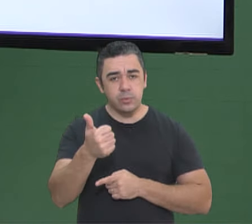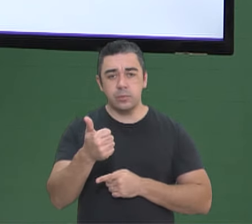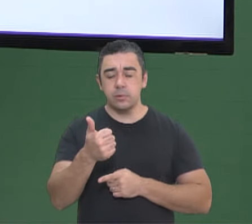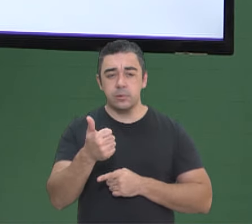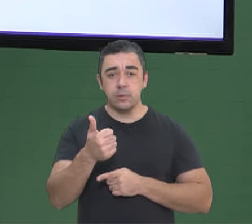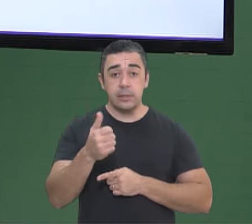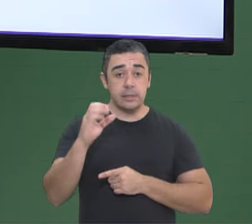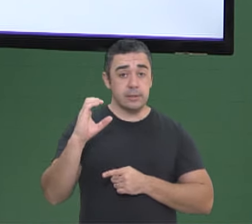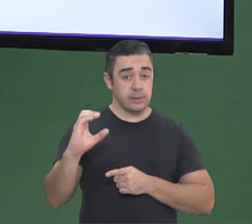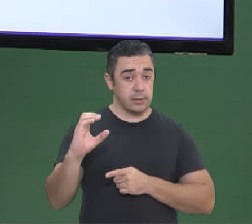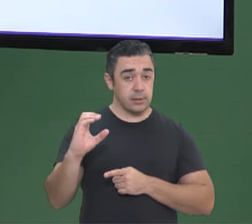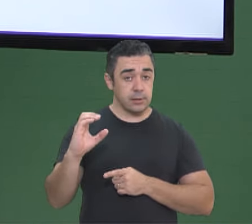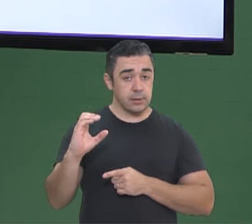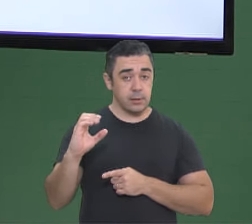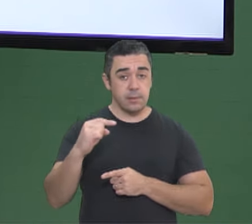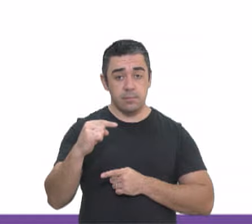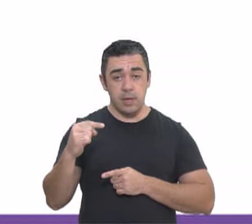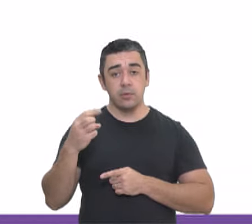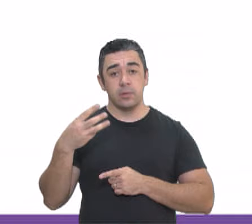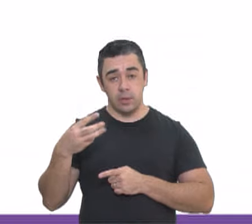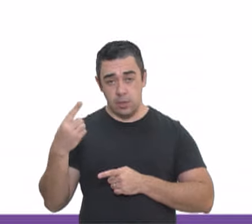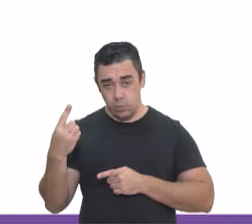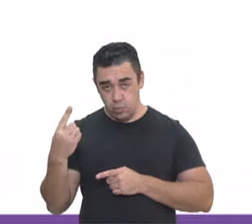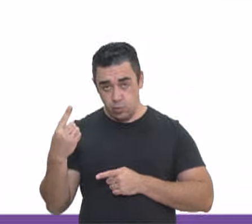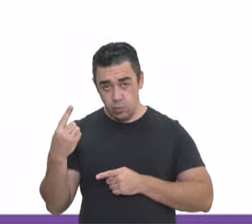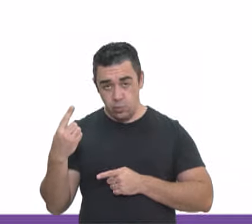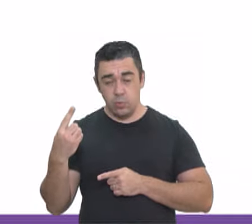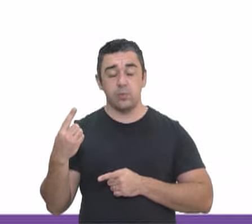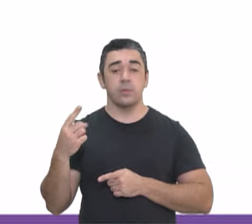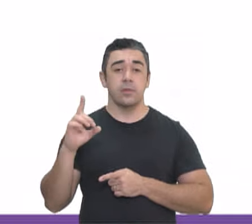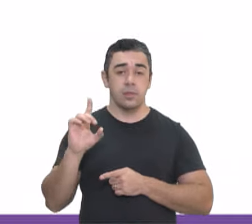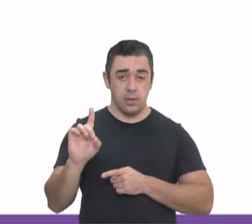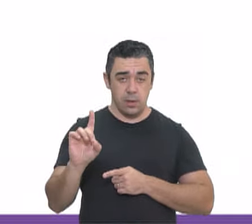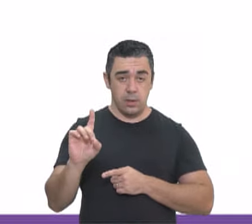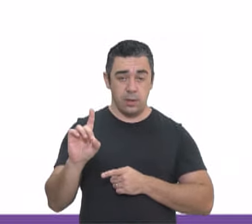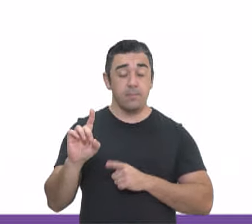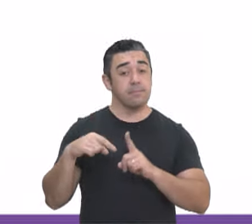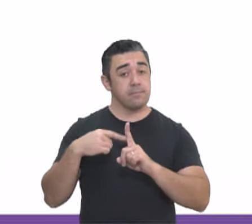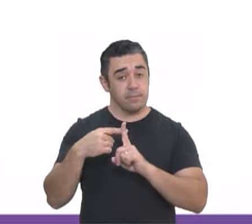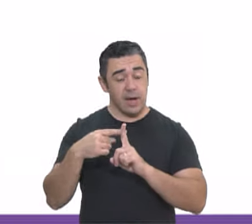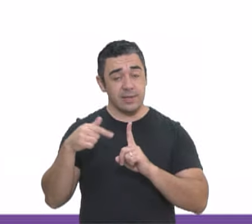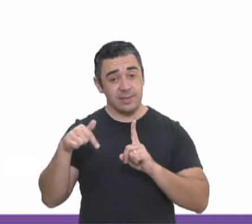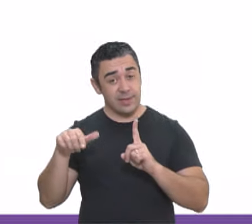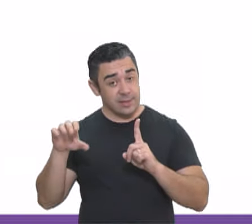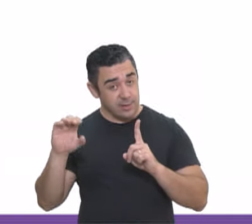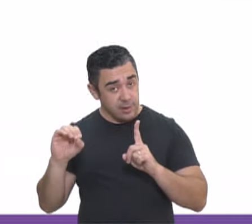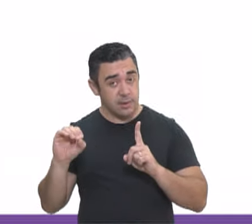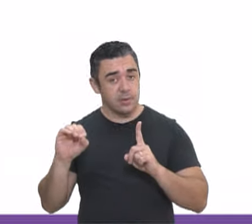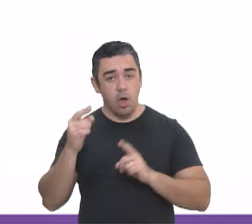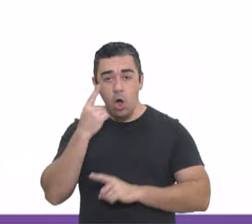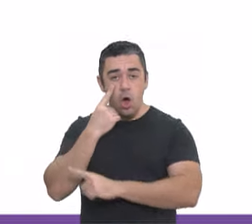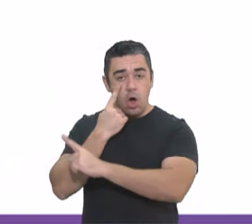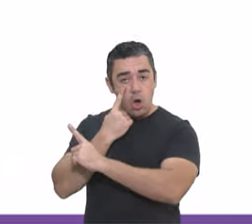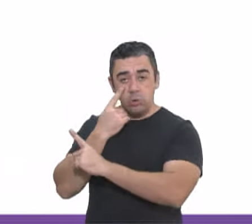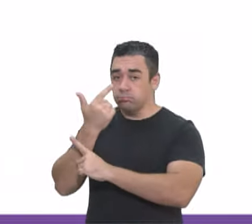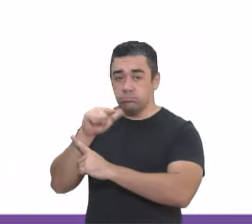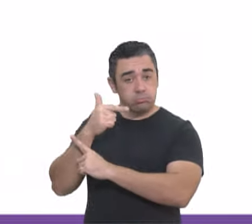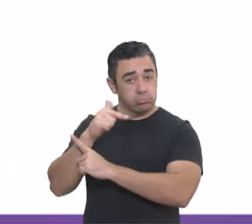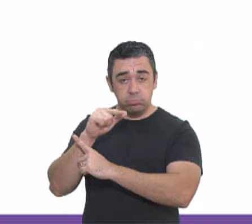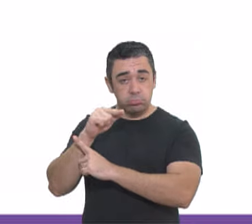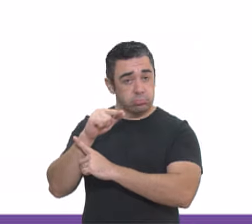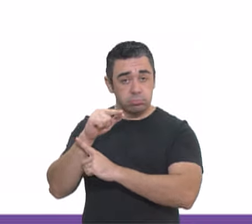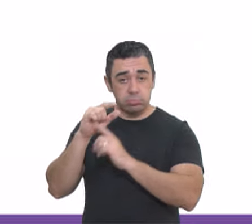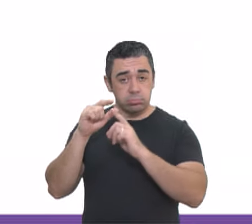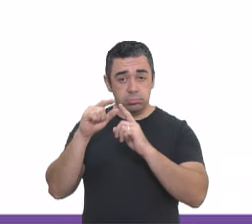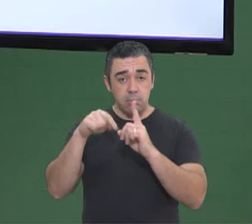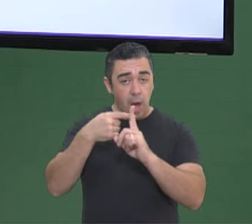Soma de números inteiros com sinais diferentes, eu penso na diferença do módulo e mantenho o sinal do maior módulo. Combinado? Vamos lá,